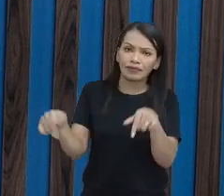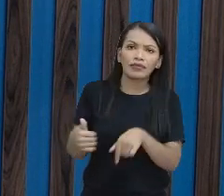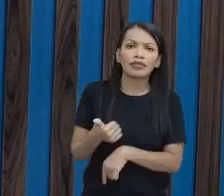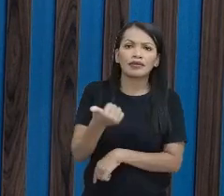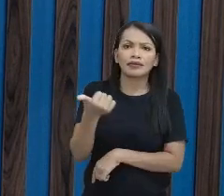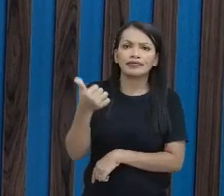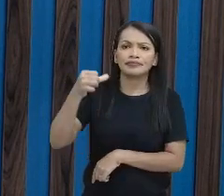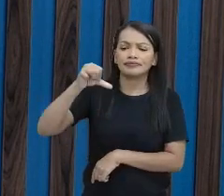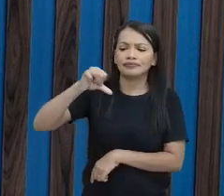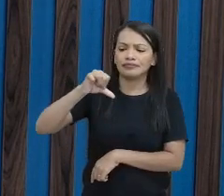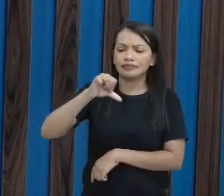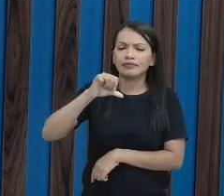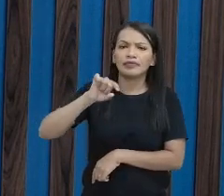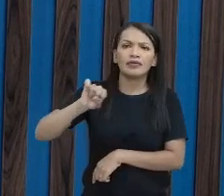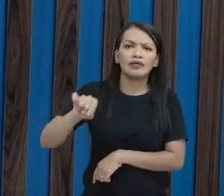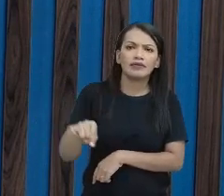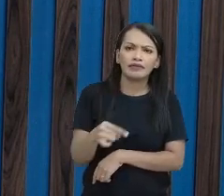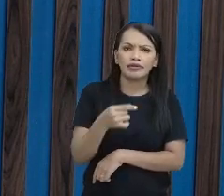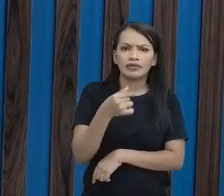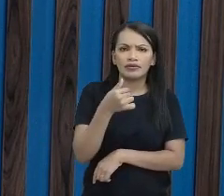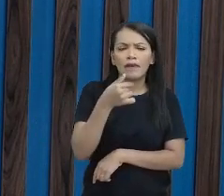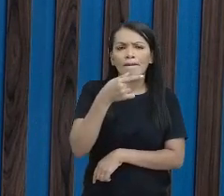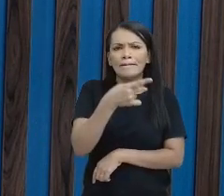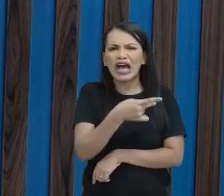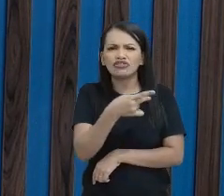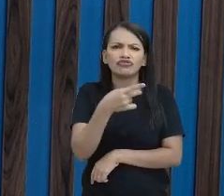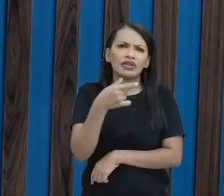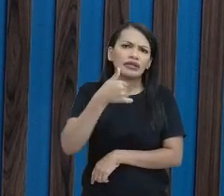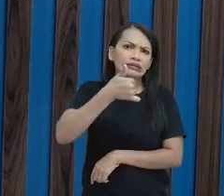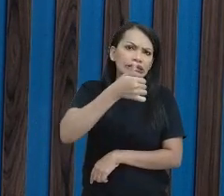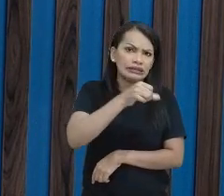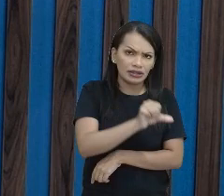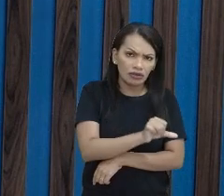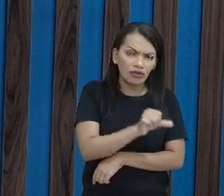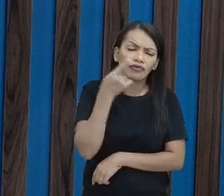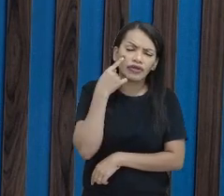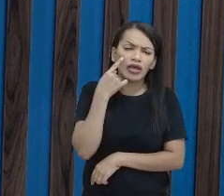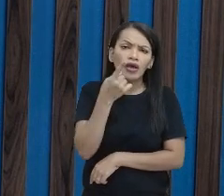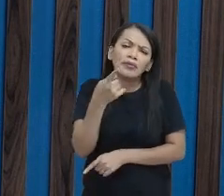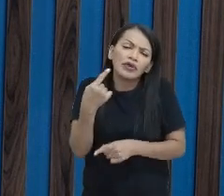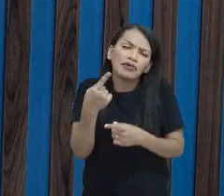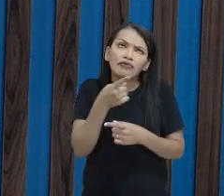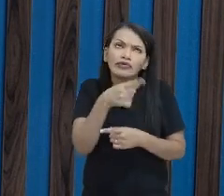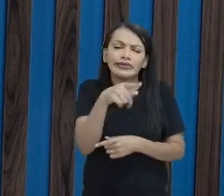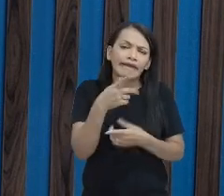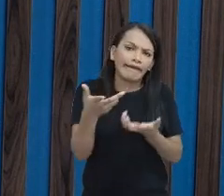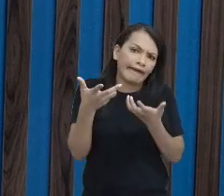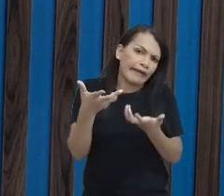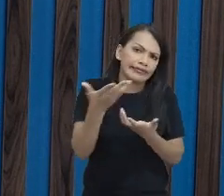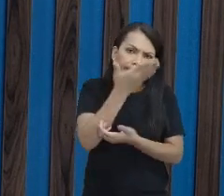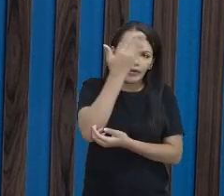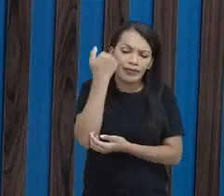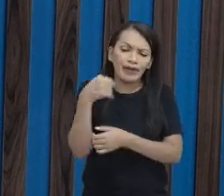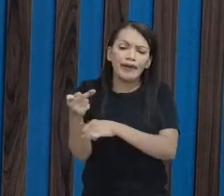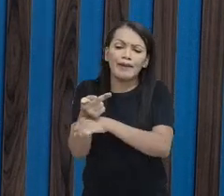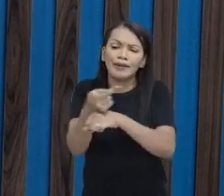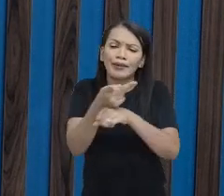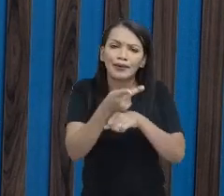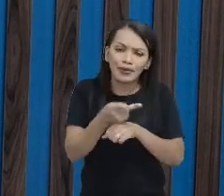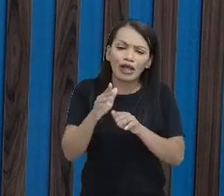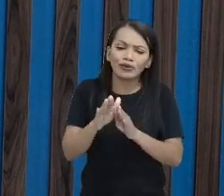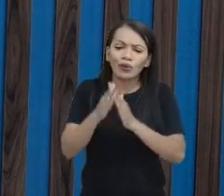em itálico, contanto que eu destaque esse texto do meu outro texto, para que fique claro que há vozes distintas, né?